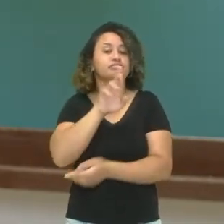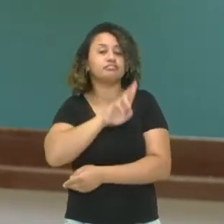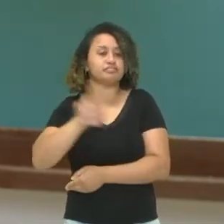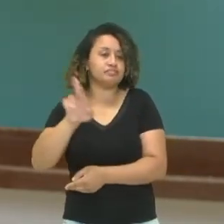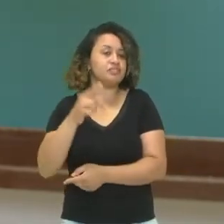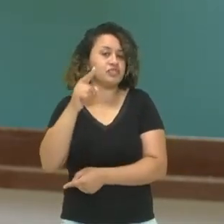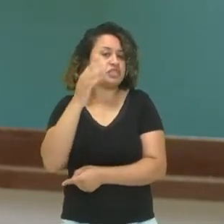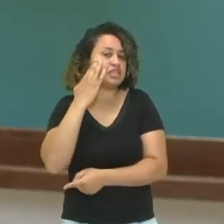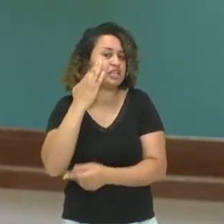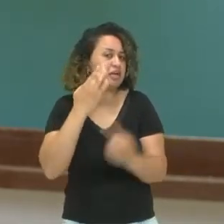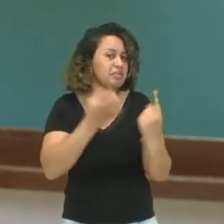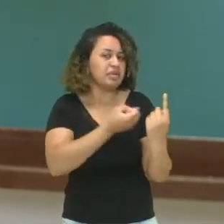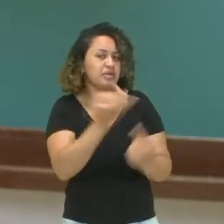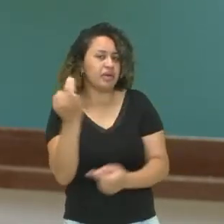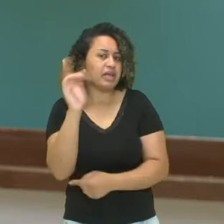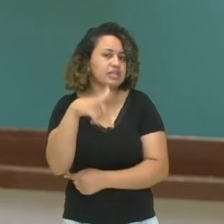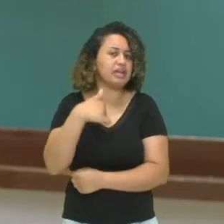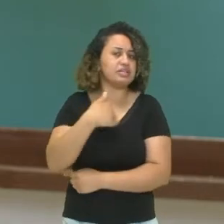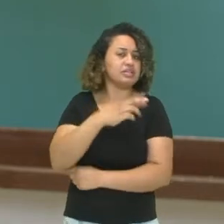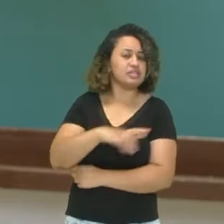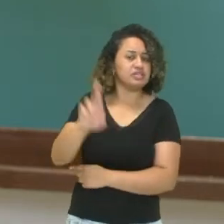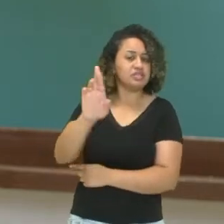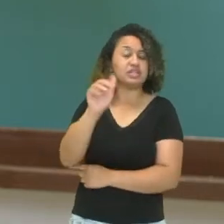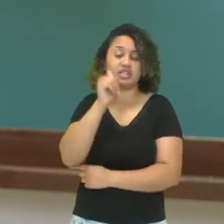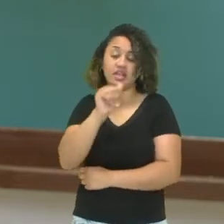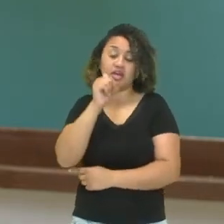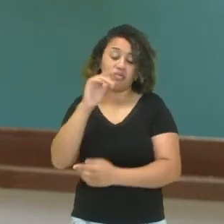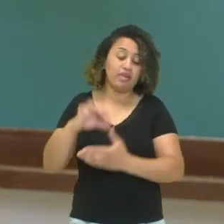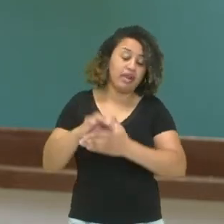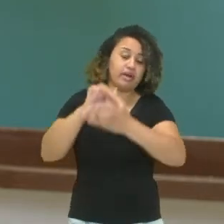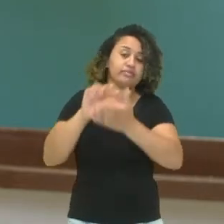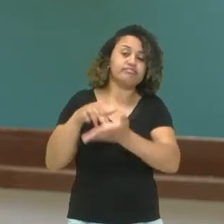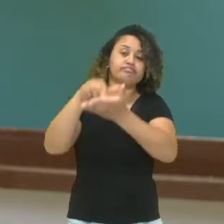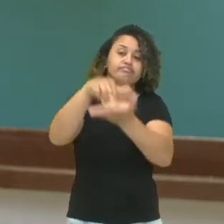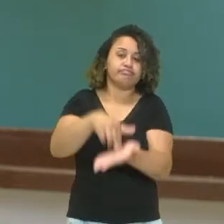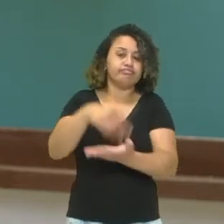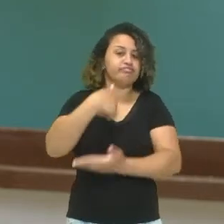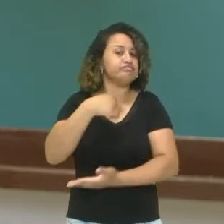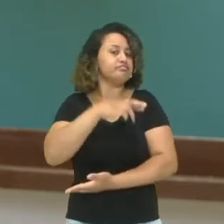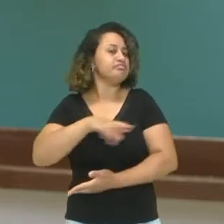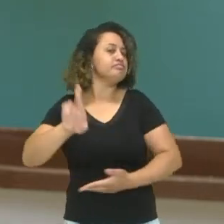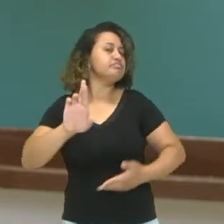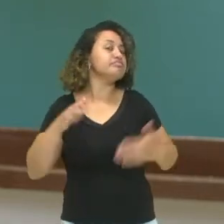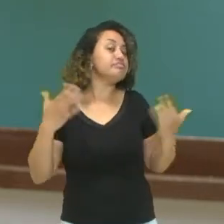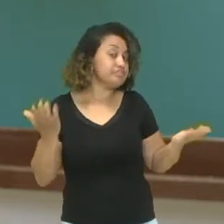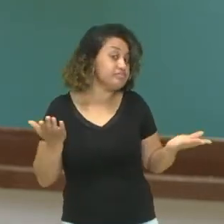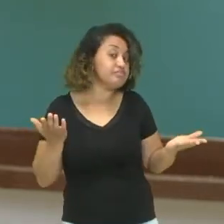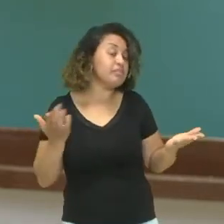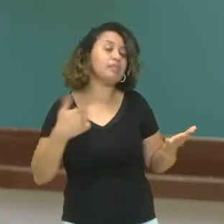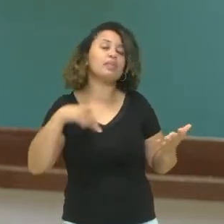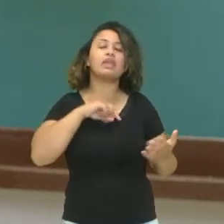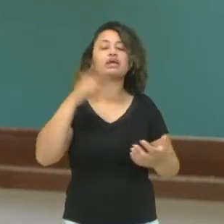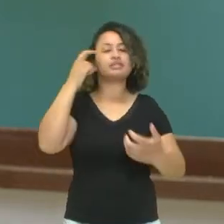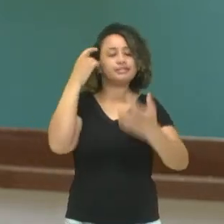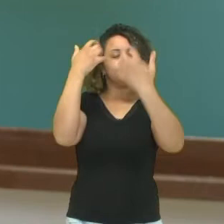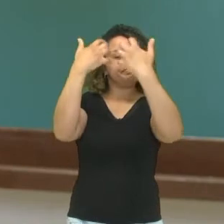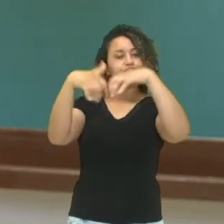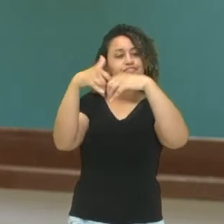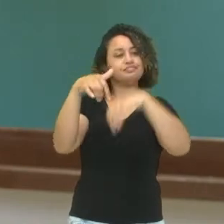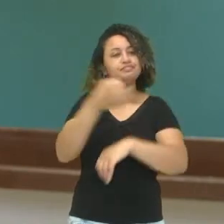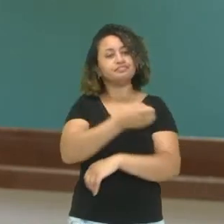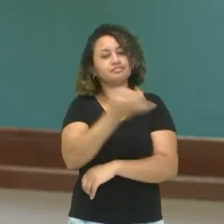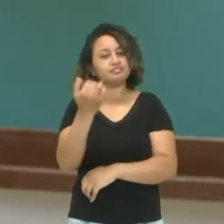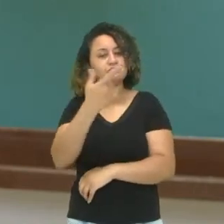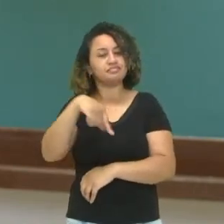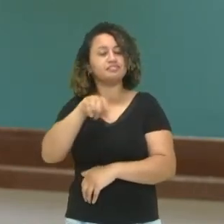sabe quais são essas religiões que têm a mulher como liderança religiosa? Nós vamos pensar aqui, refletir sobre algumas